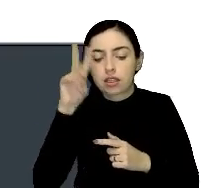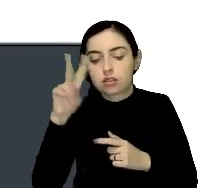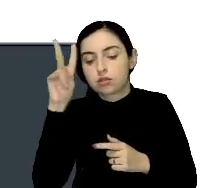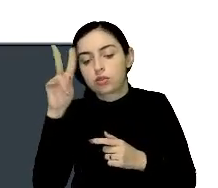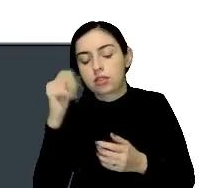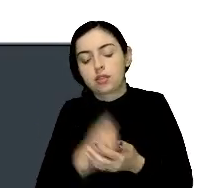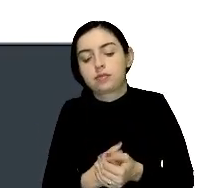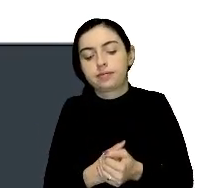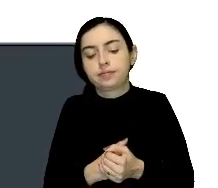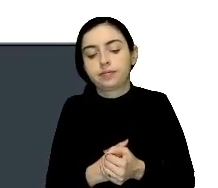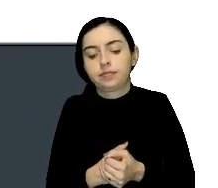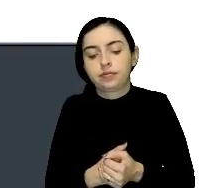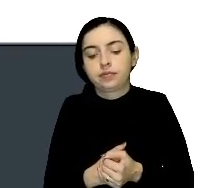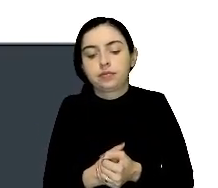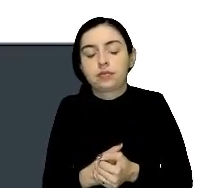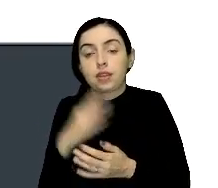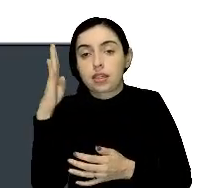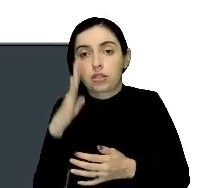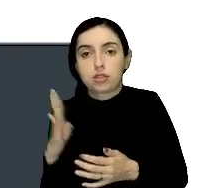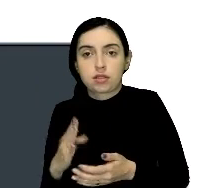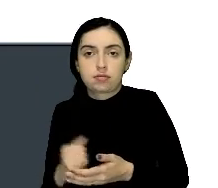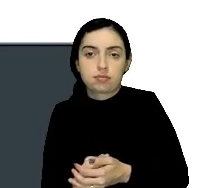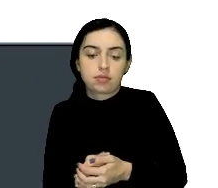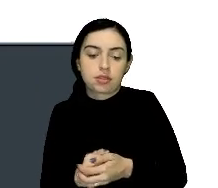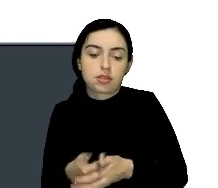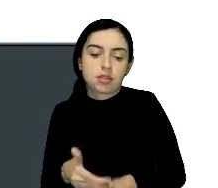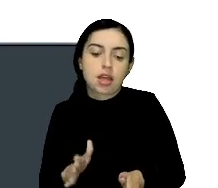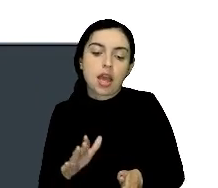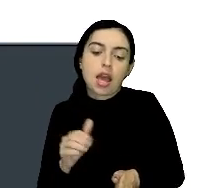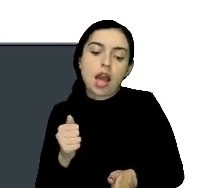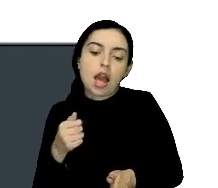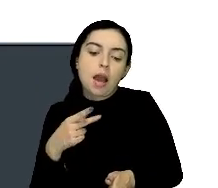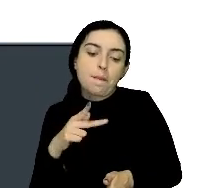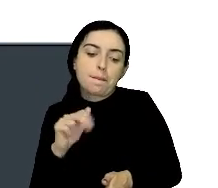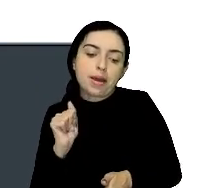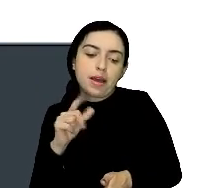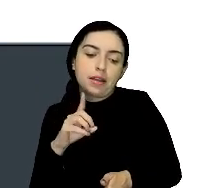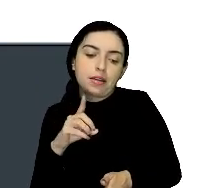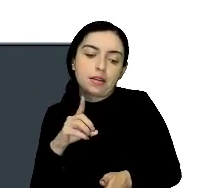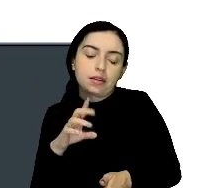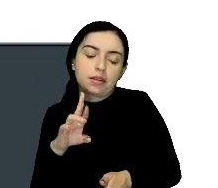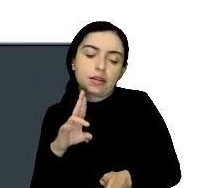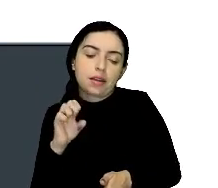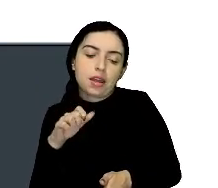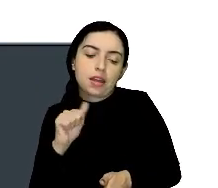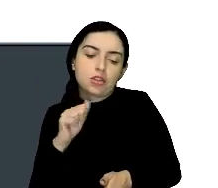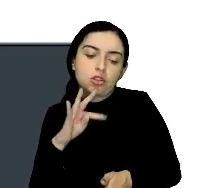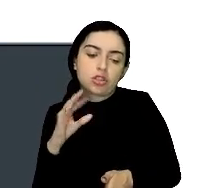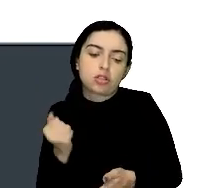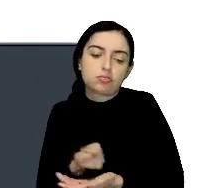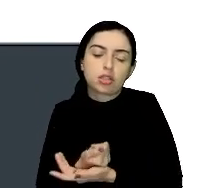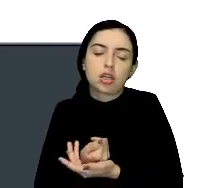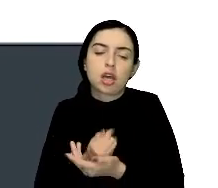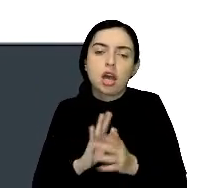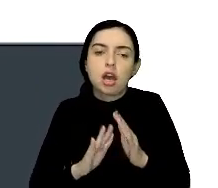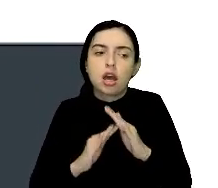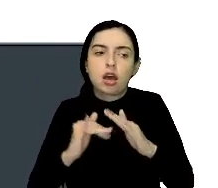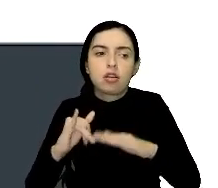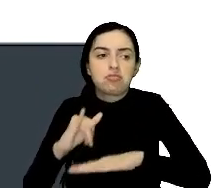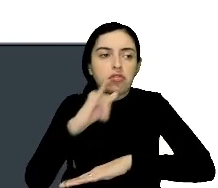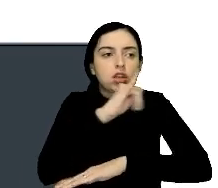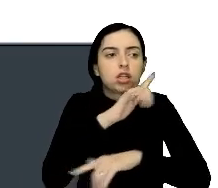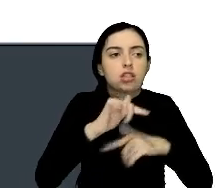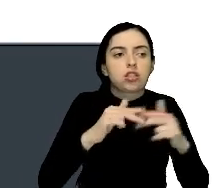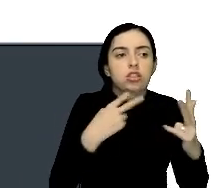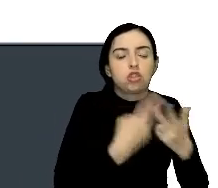concessão da nacionalidade brasileira, nos casos de apatridia, a transferência de preso. Hoje talvez a gente tenha uma figura